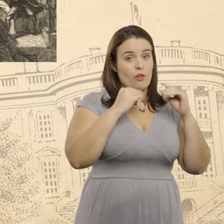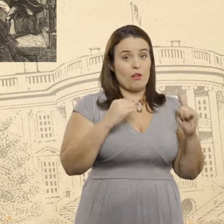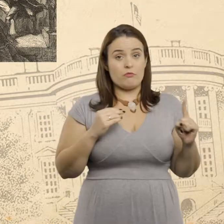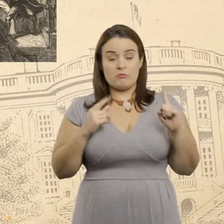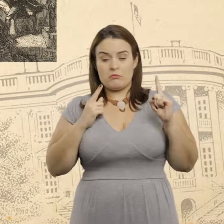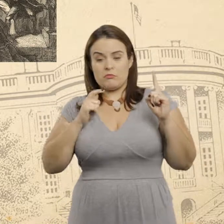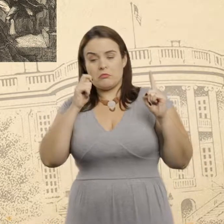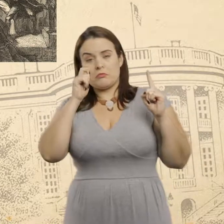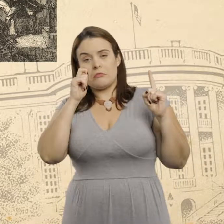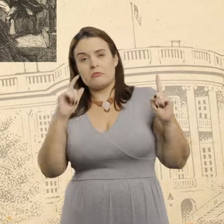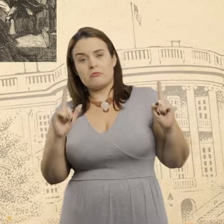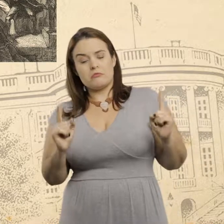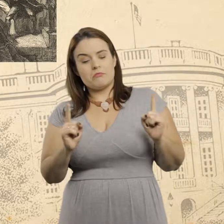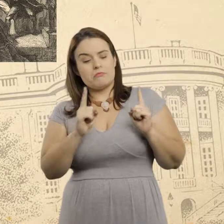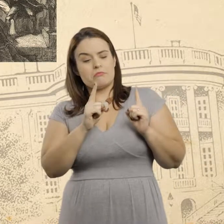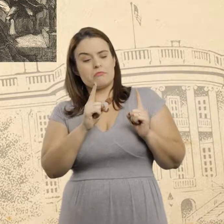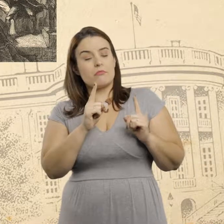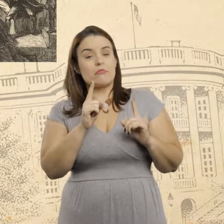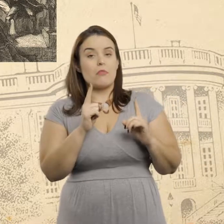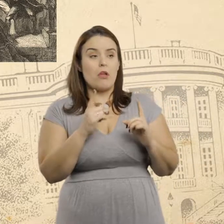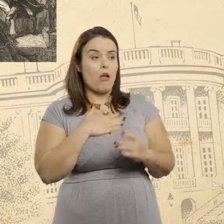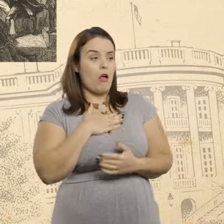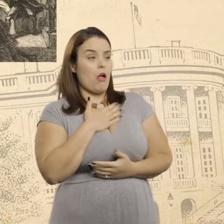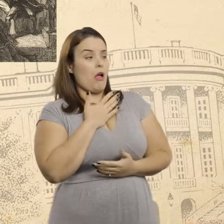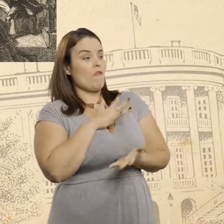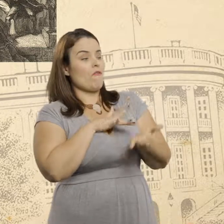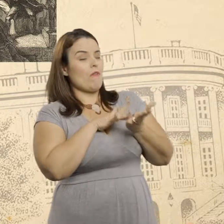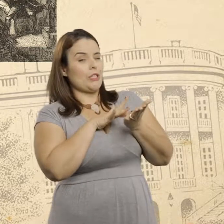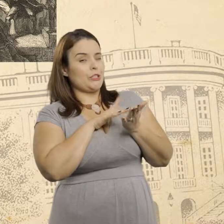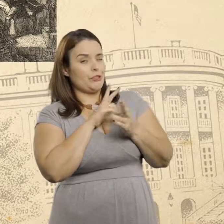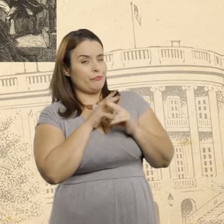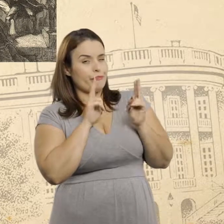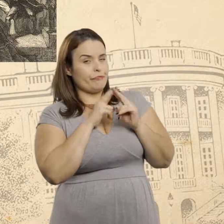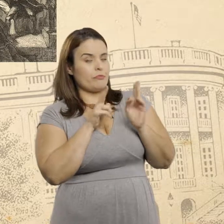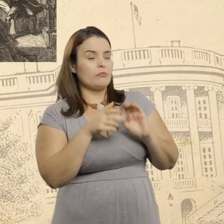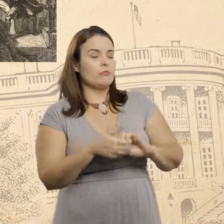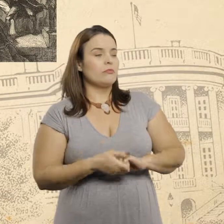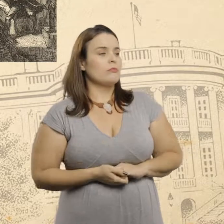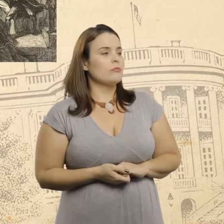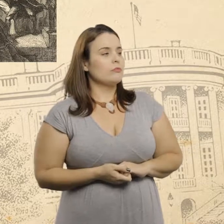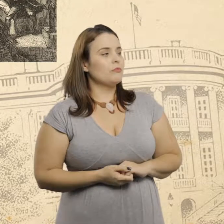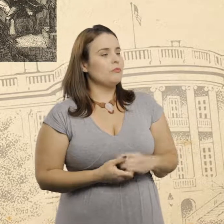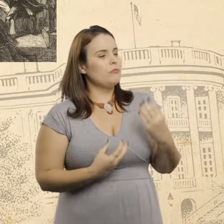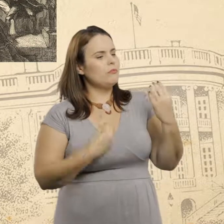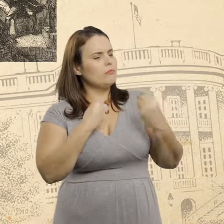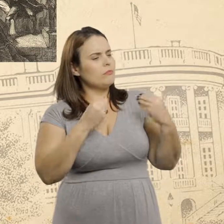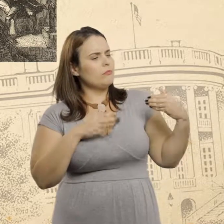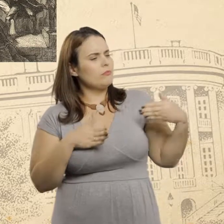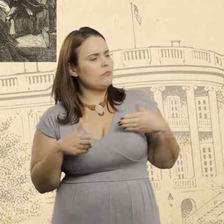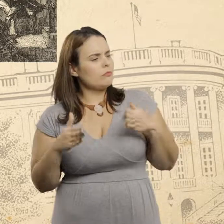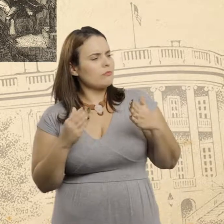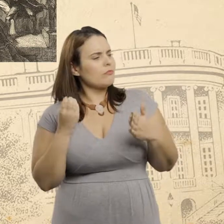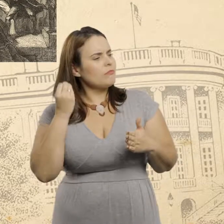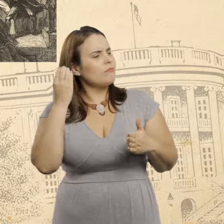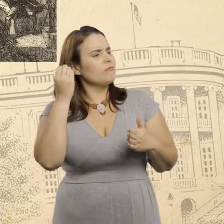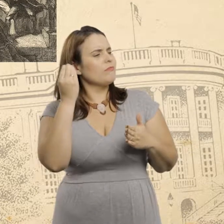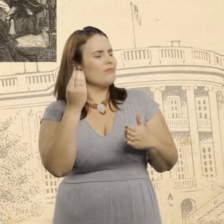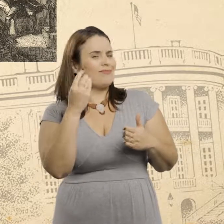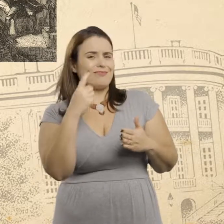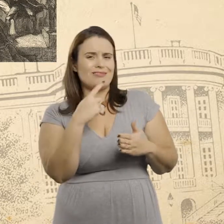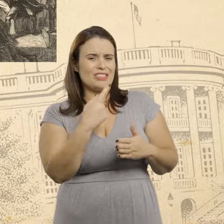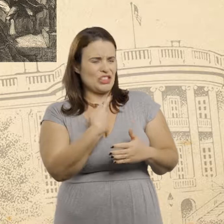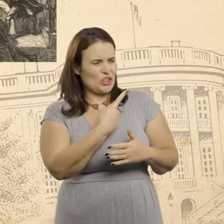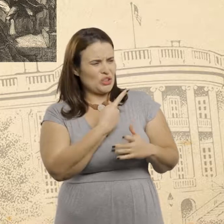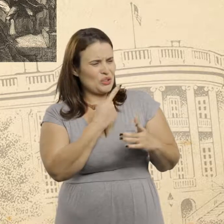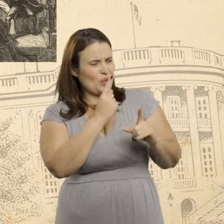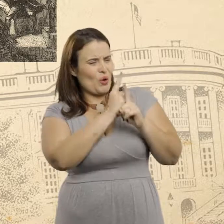encontrou o detetive Fix na rua. O detetive Fix fingiu estar surpreso com o encontro. Disse que não sabia como